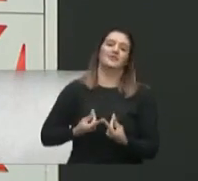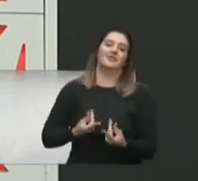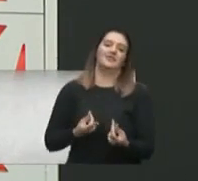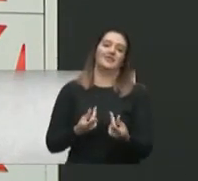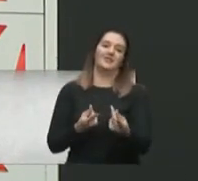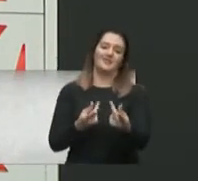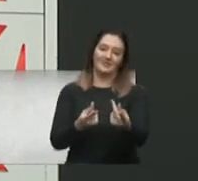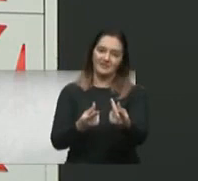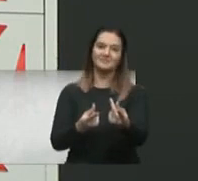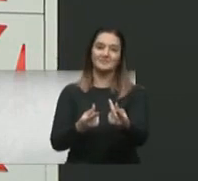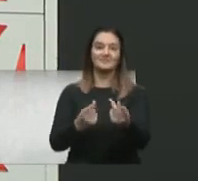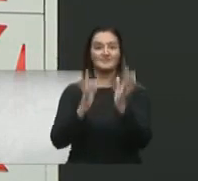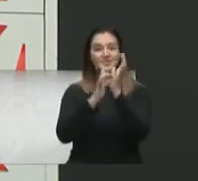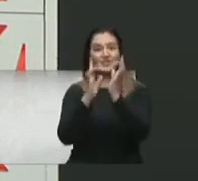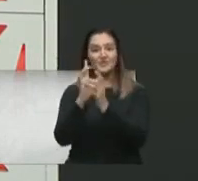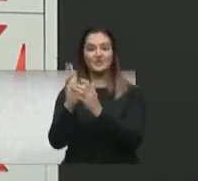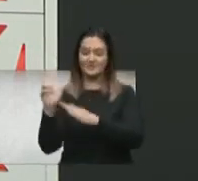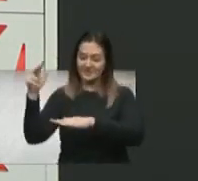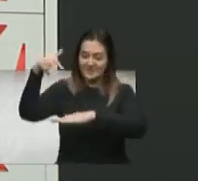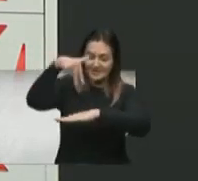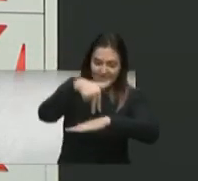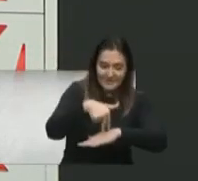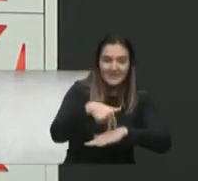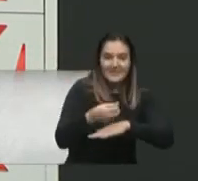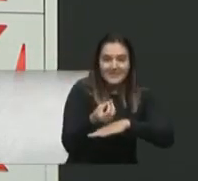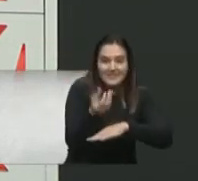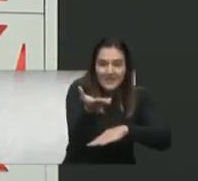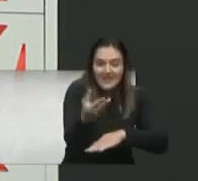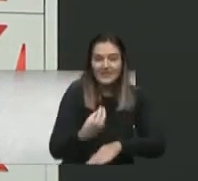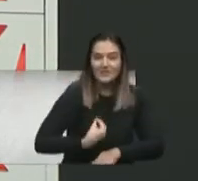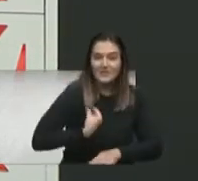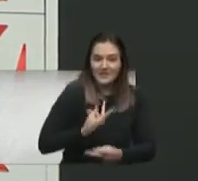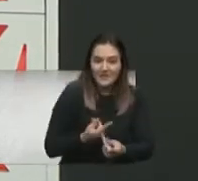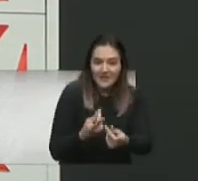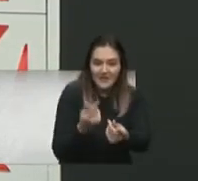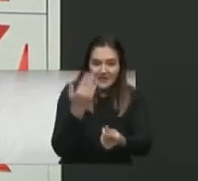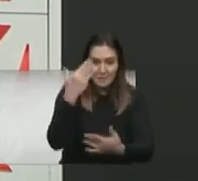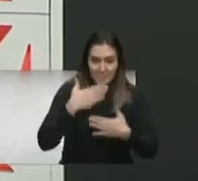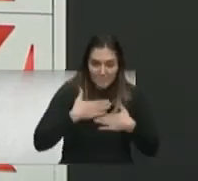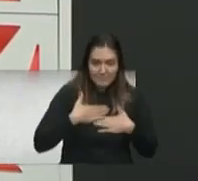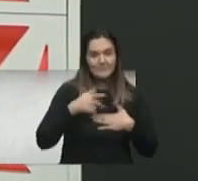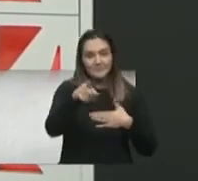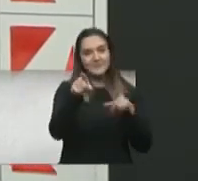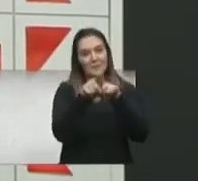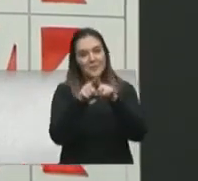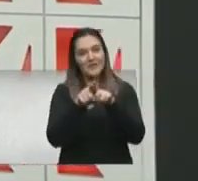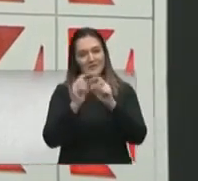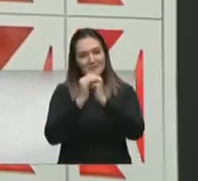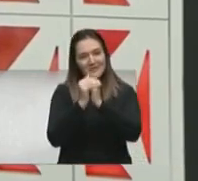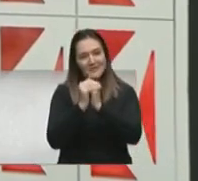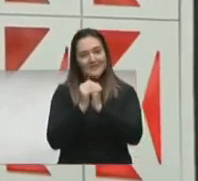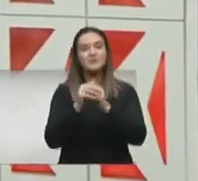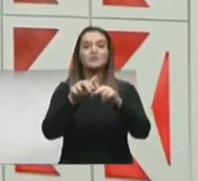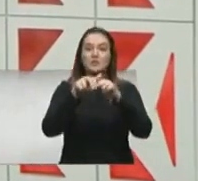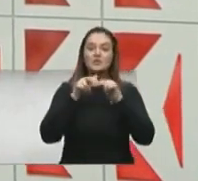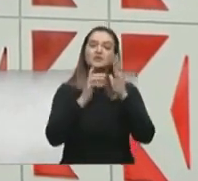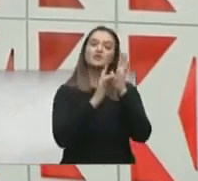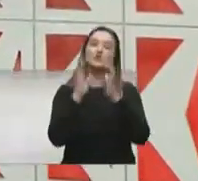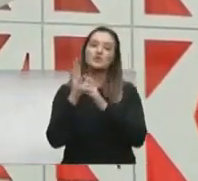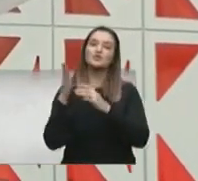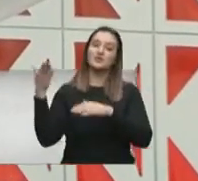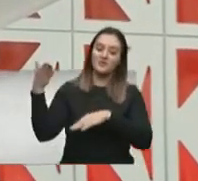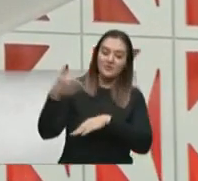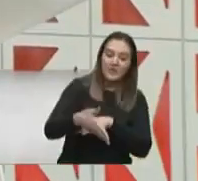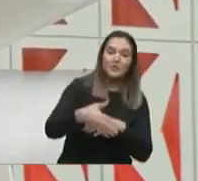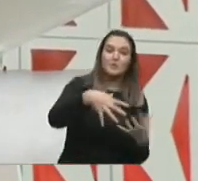veio para trazer vida eterna para você e para mim. Entendeu? Você vê que maravilha? Jesus vem para isso, para trazer